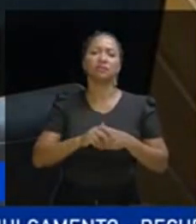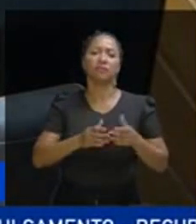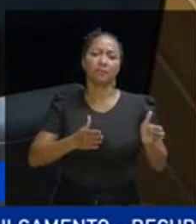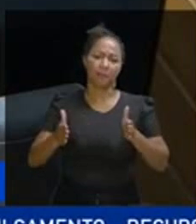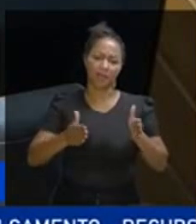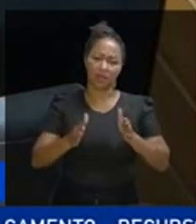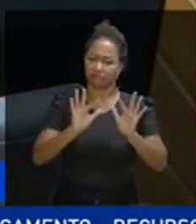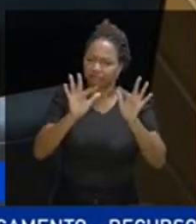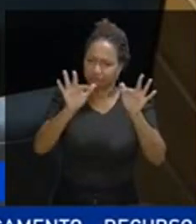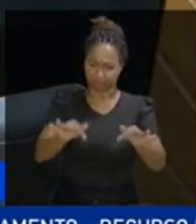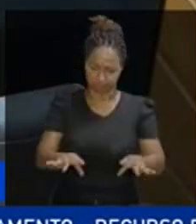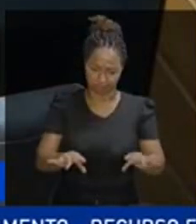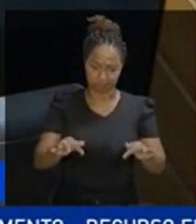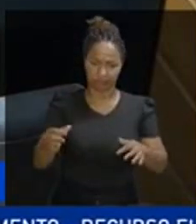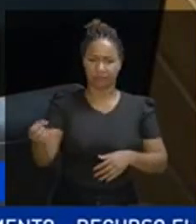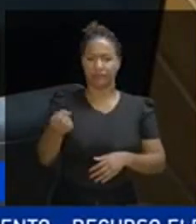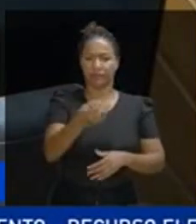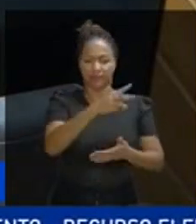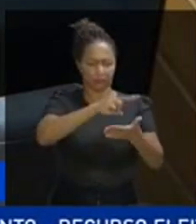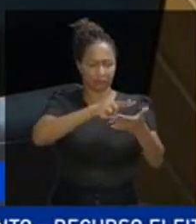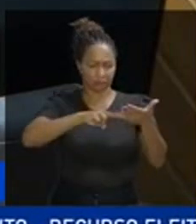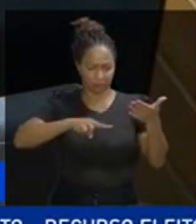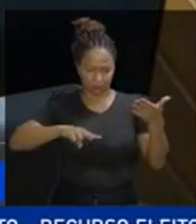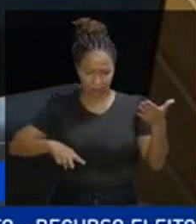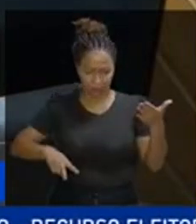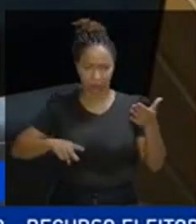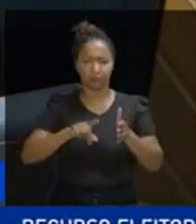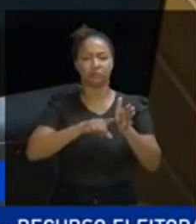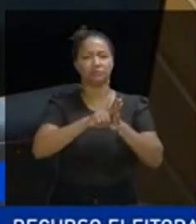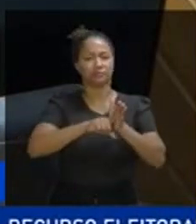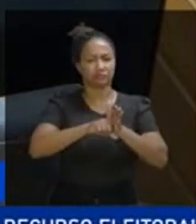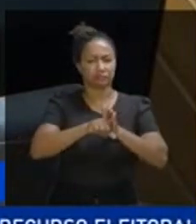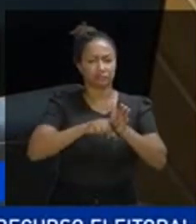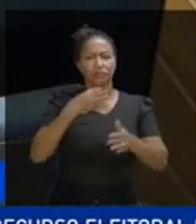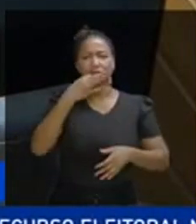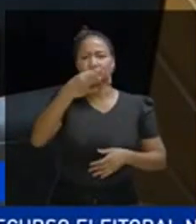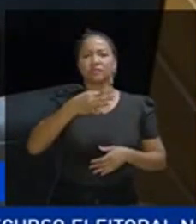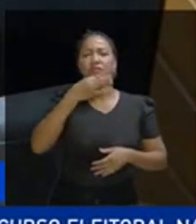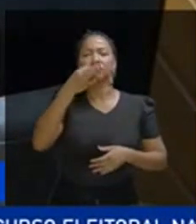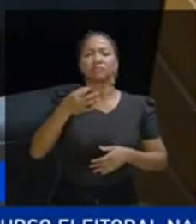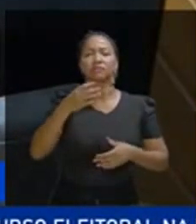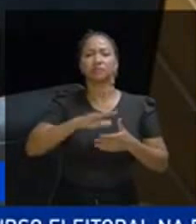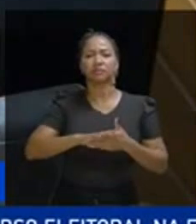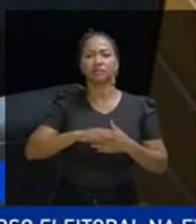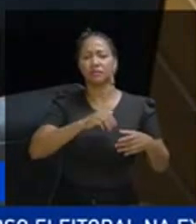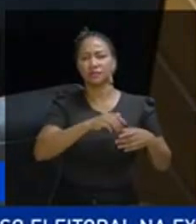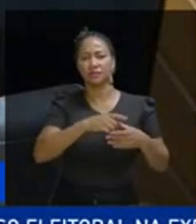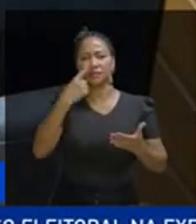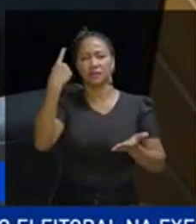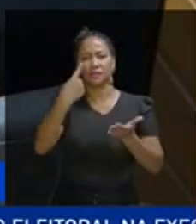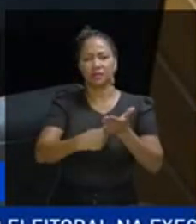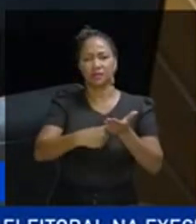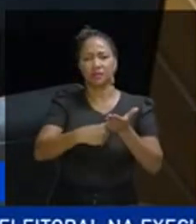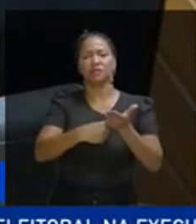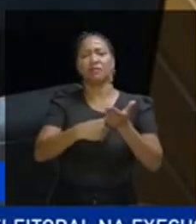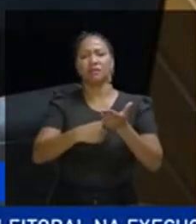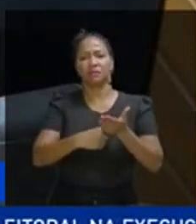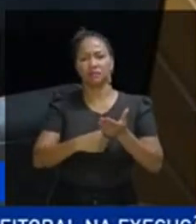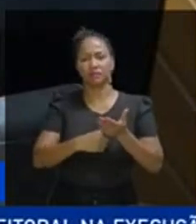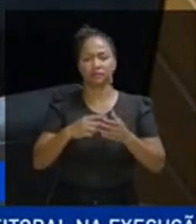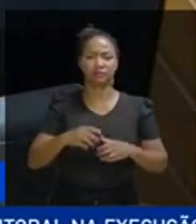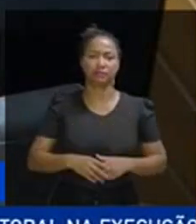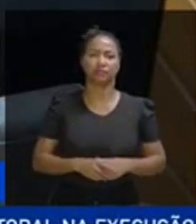decorrido o prazo, desse nova vista à exequente para que se manifeste acerca do cumprimento do acordo ou promova o andamento,